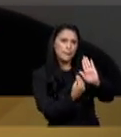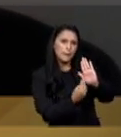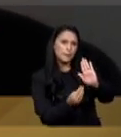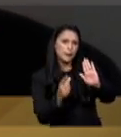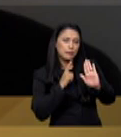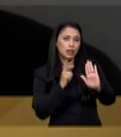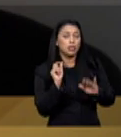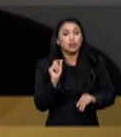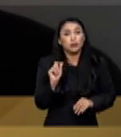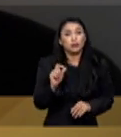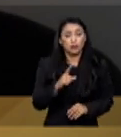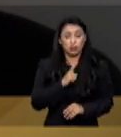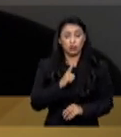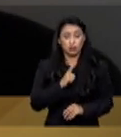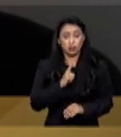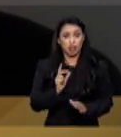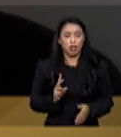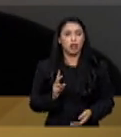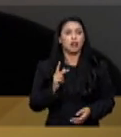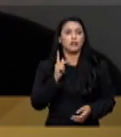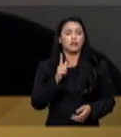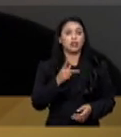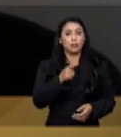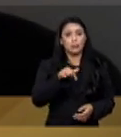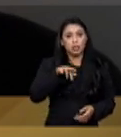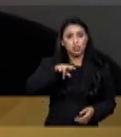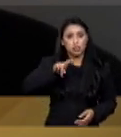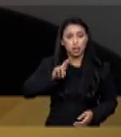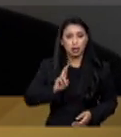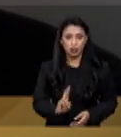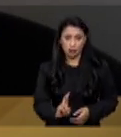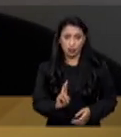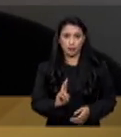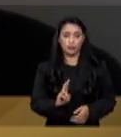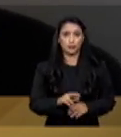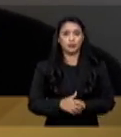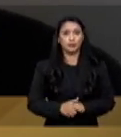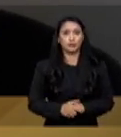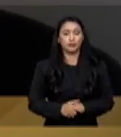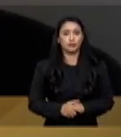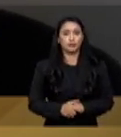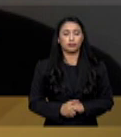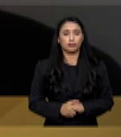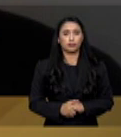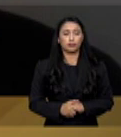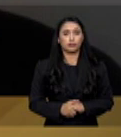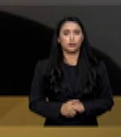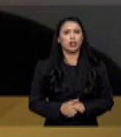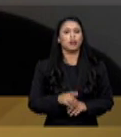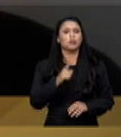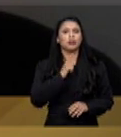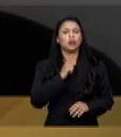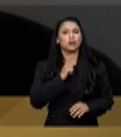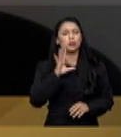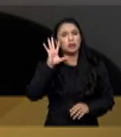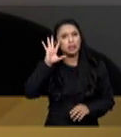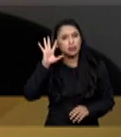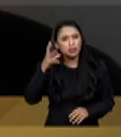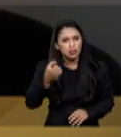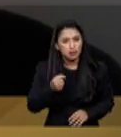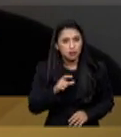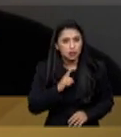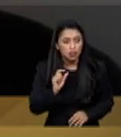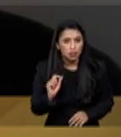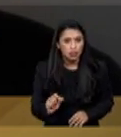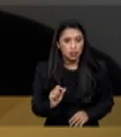da irresignação manifestada pela Procuradoria-Geral da República para a delimitação do âmbito